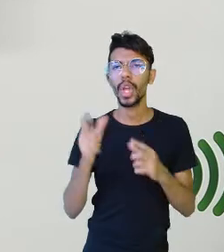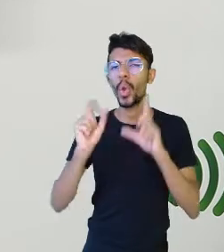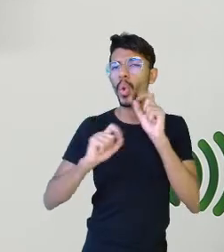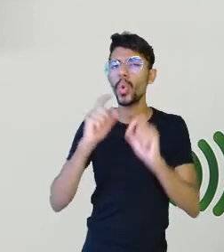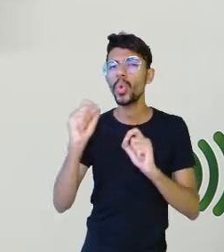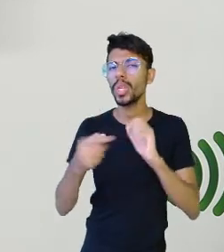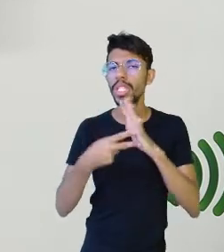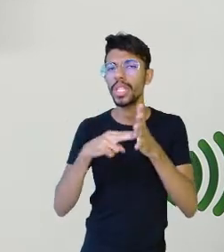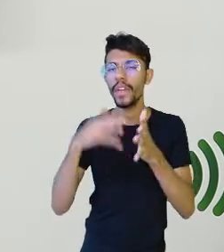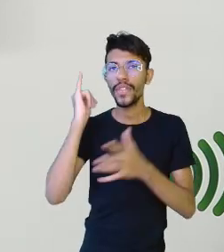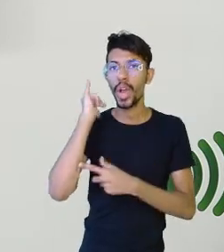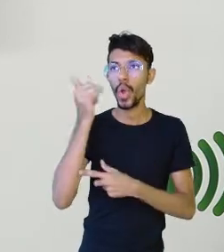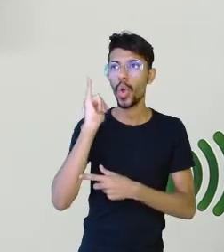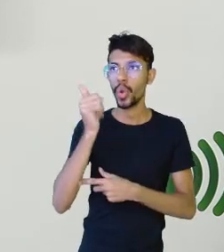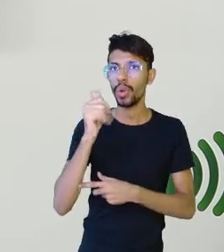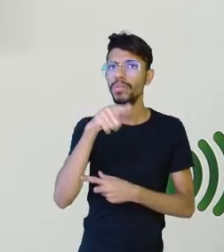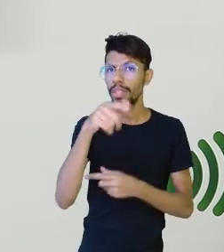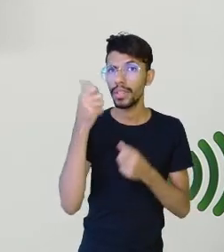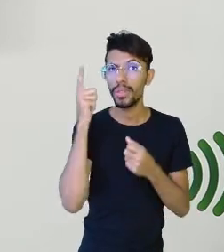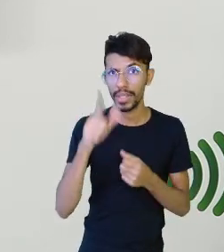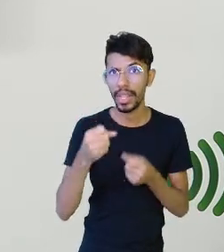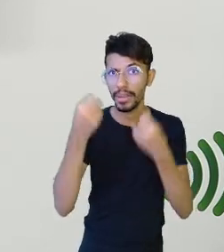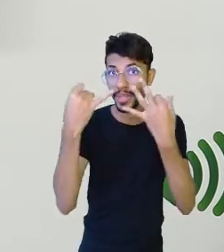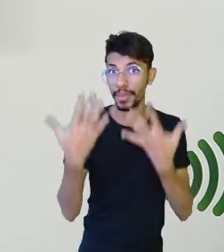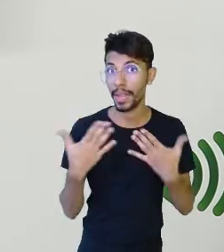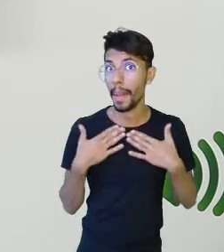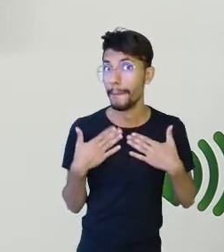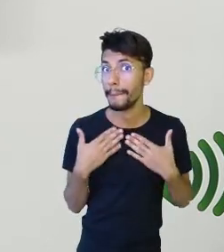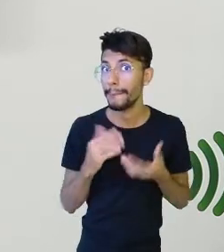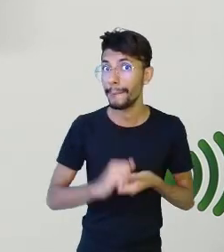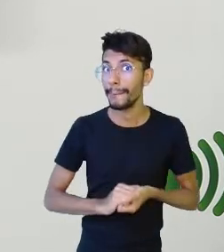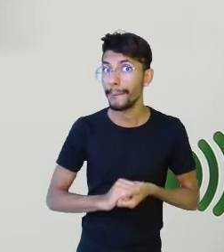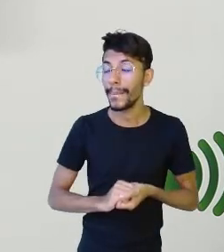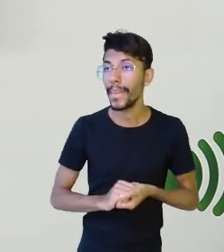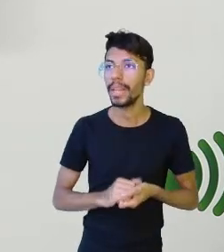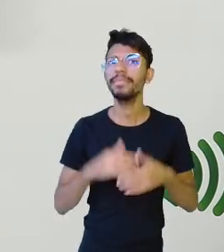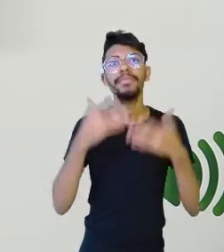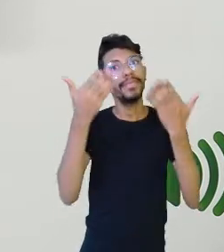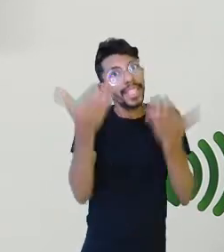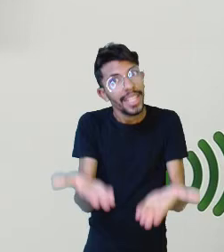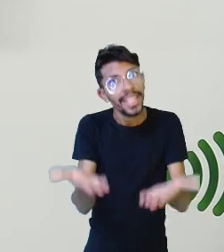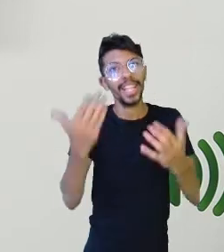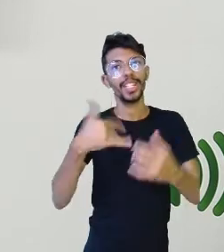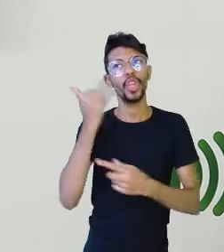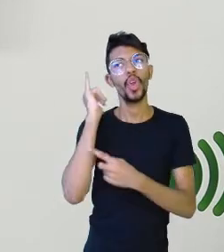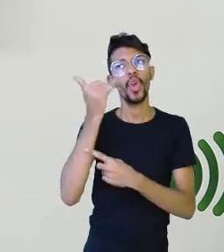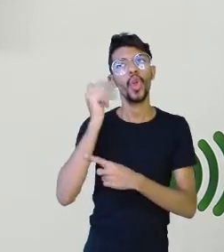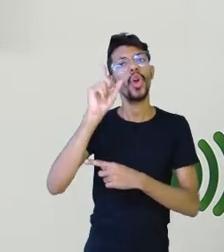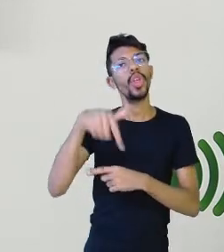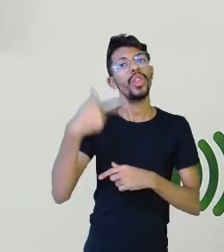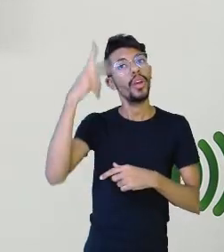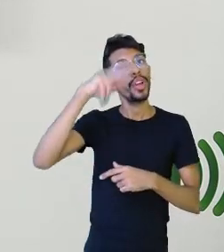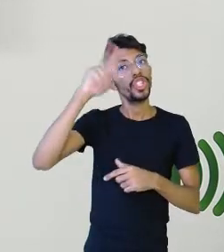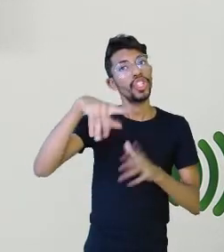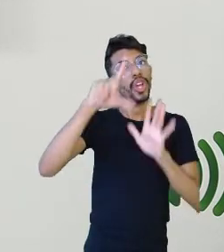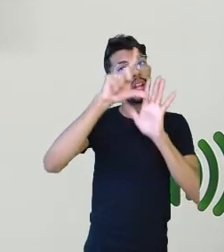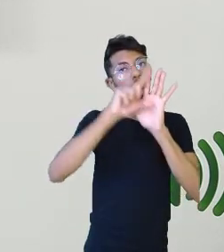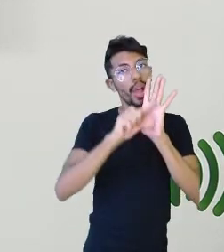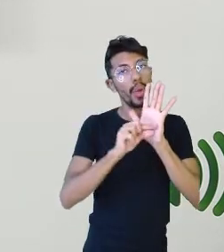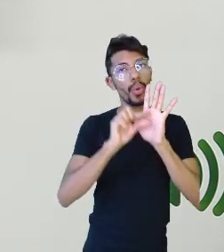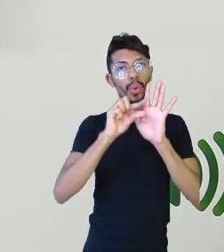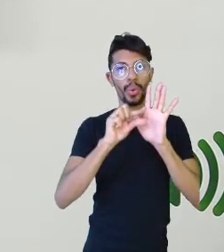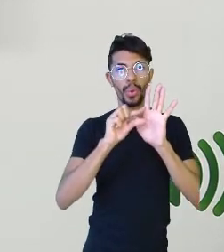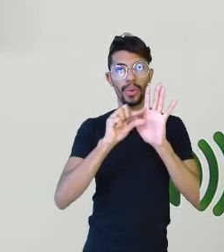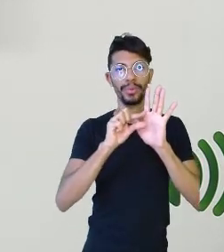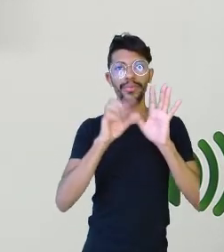dizer o que é um conto em rápidas palavras? Isso, o conto é uma história curta. Então, já aprende